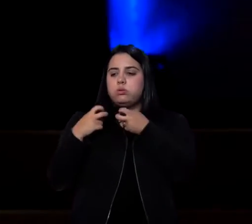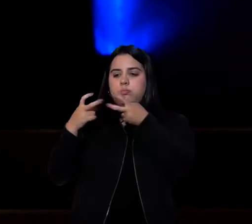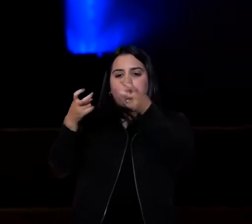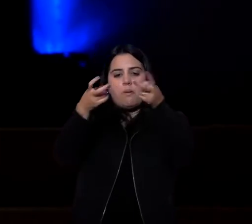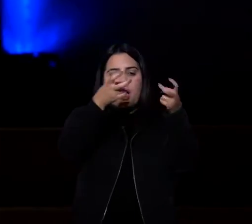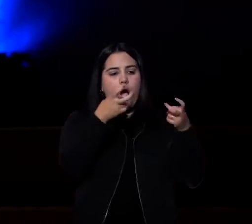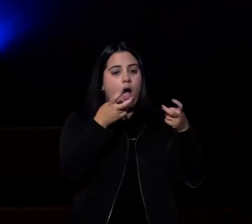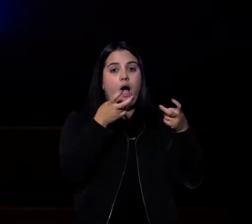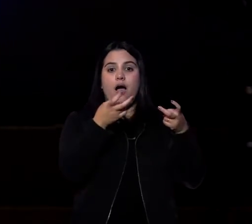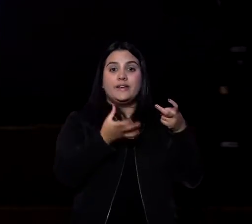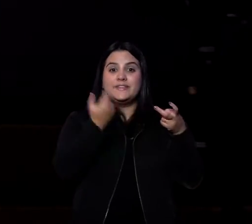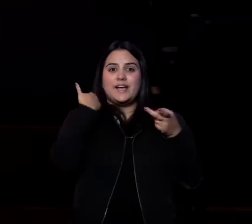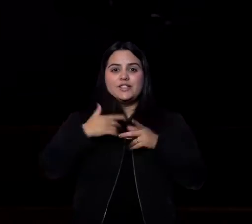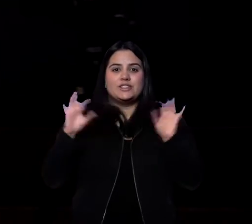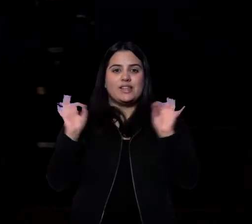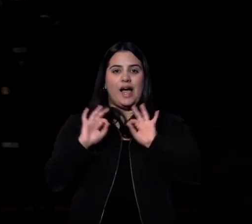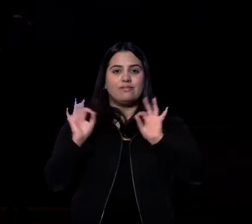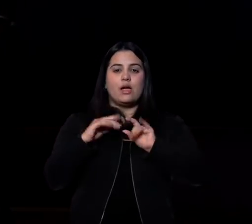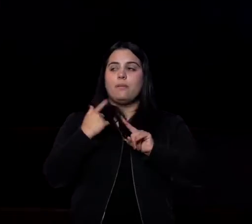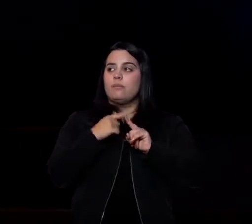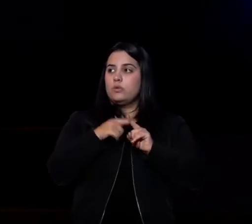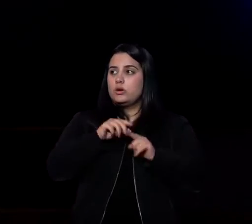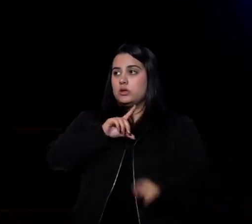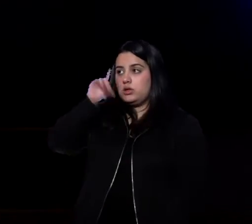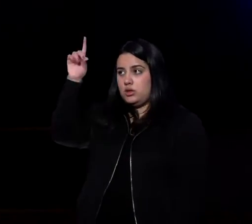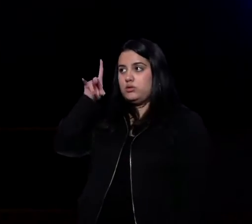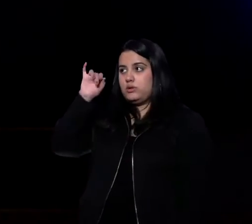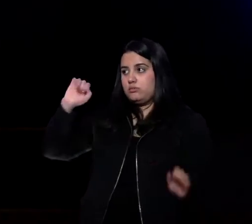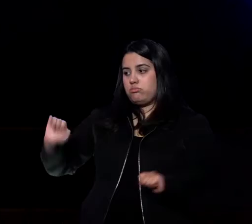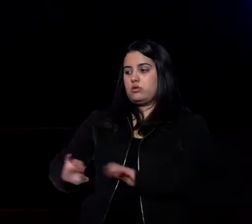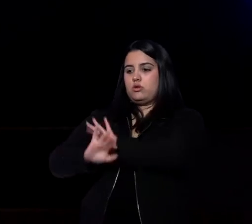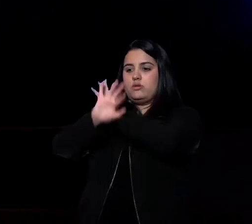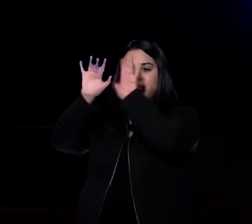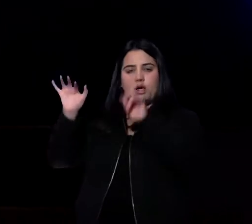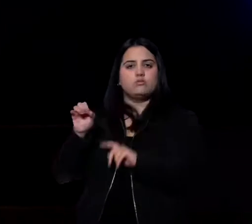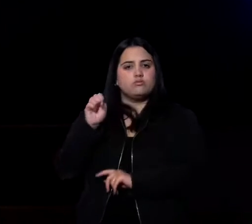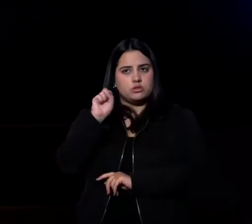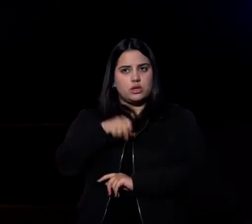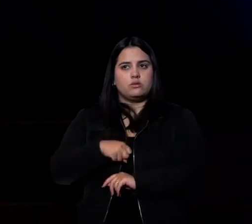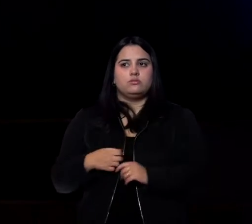antes. Por quê? Porque Ele vai ser glorificado no seu pedido.